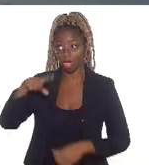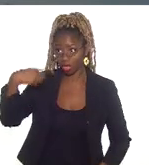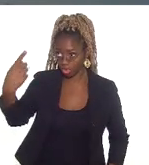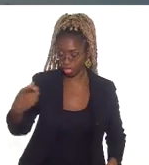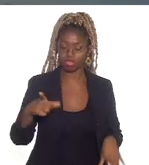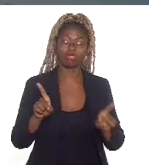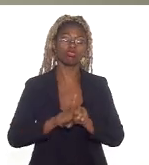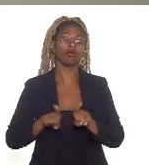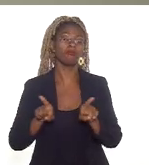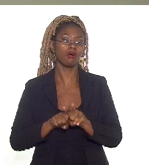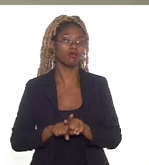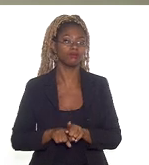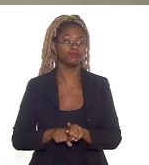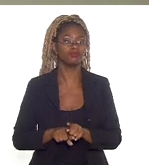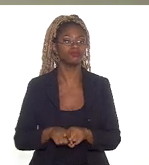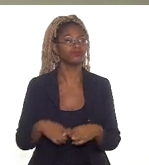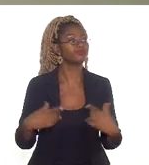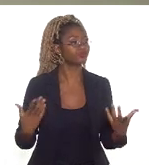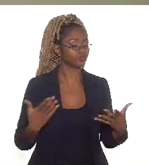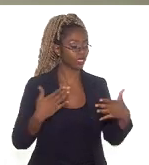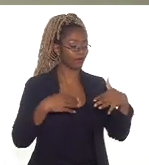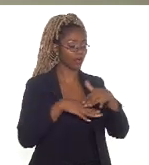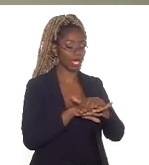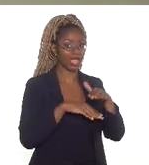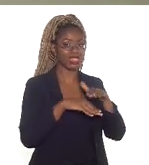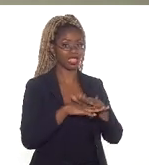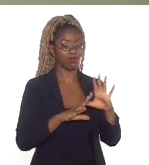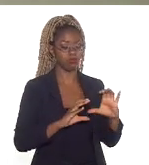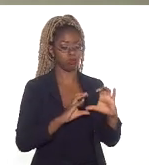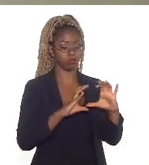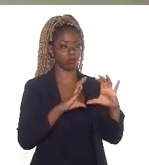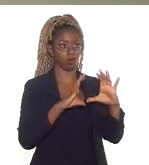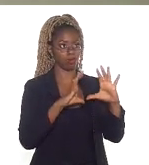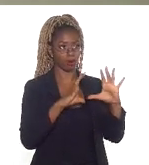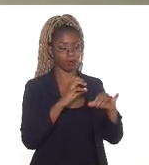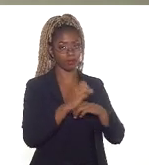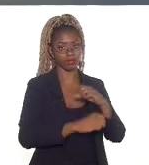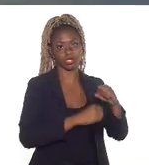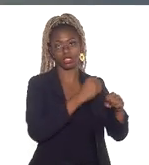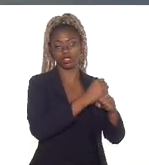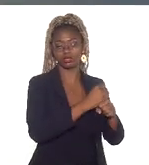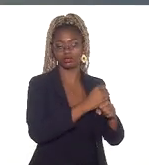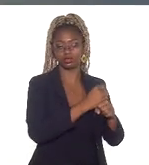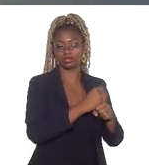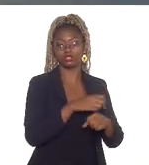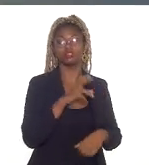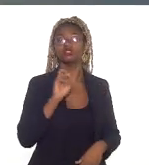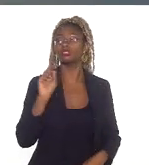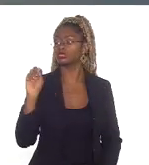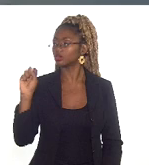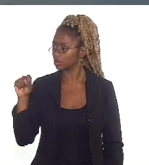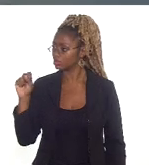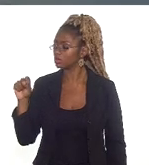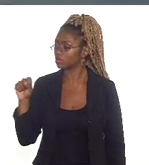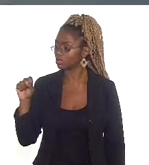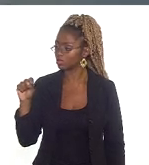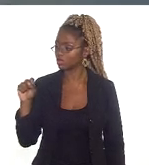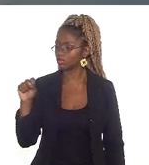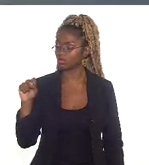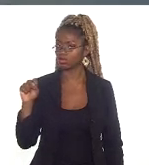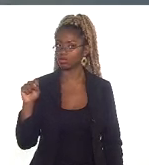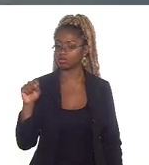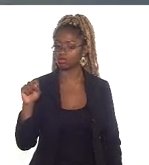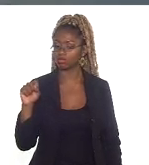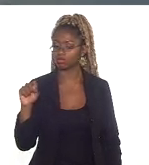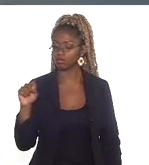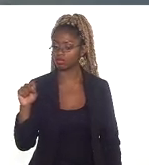Então, as glosas acumulam para o ano seguinte, é isso que eu estou dizendo? Com o Selic. Com o quê?